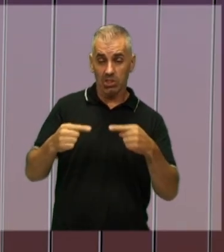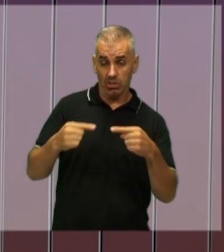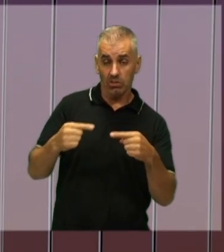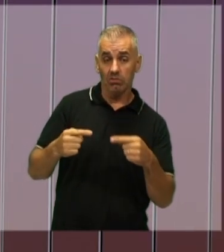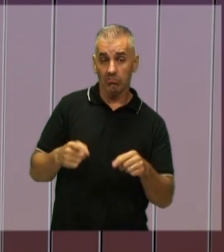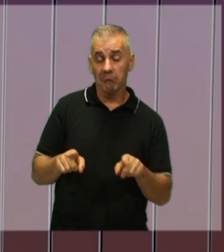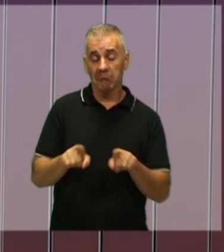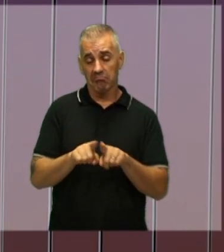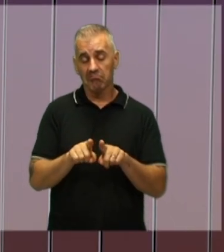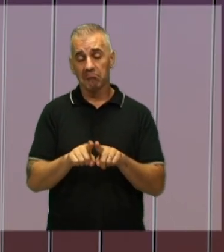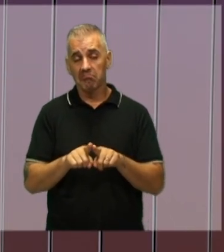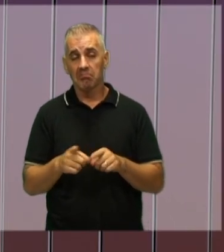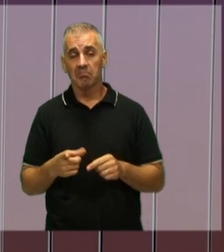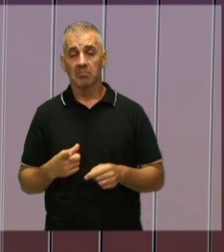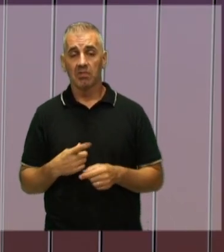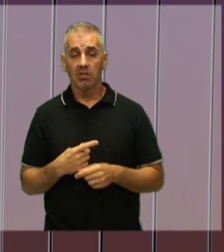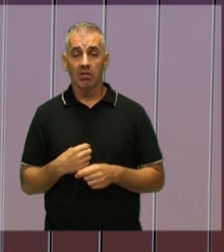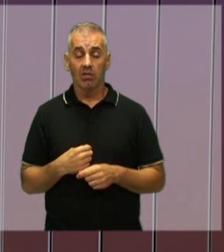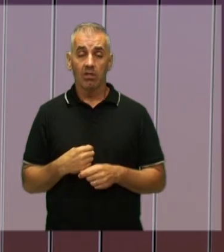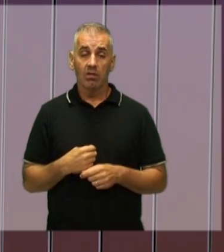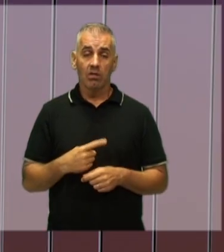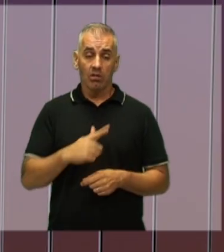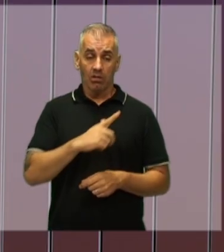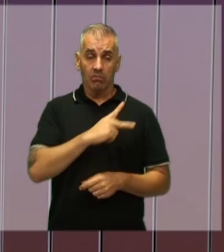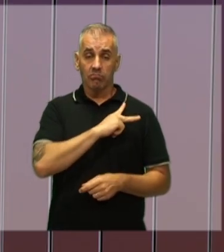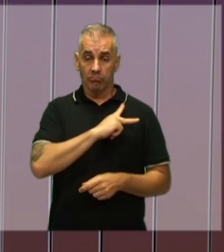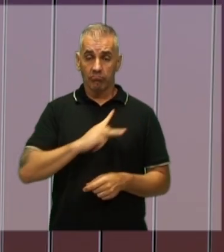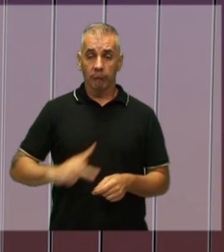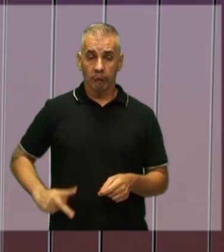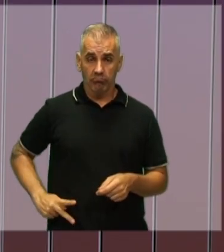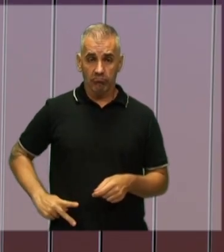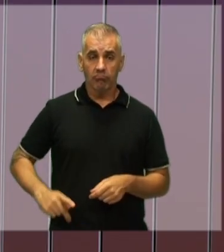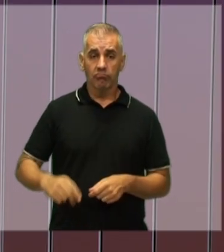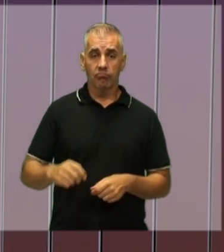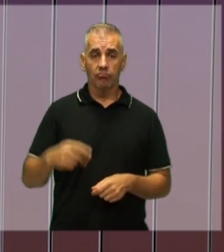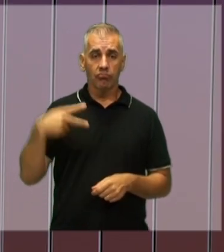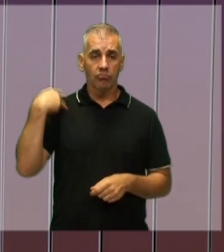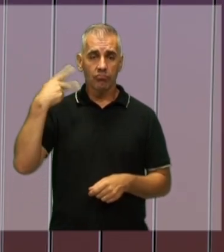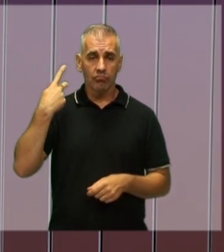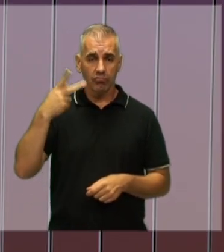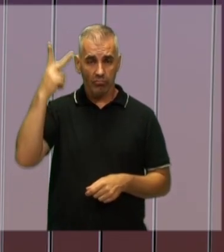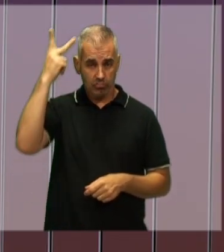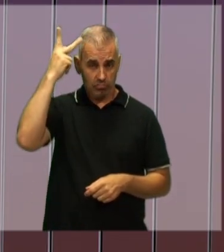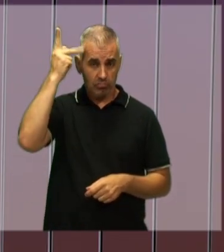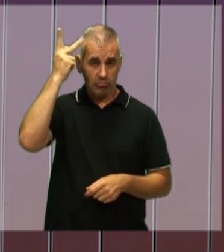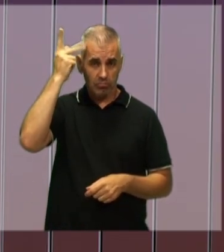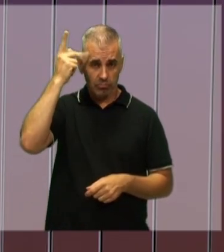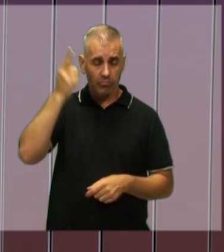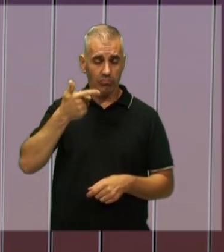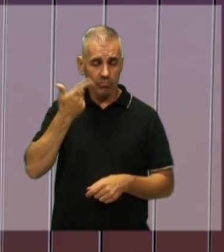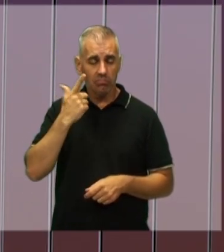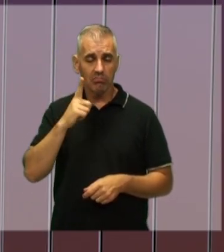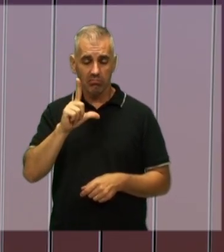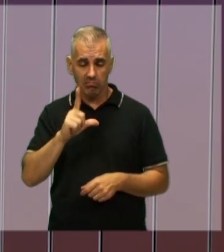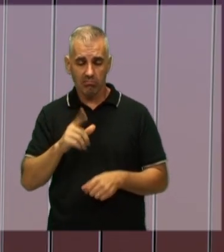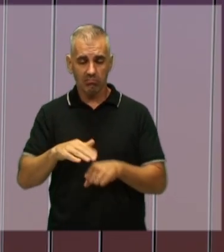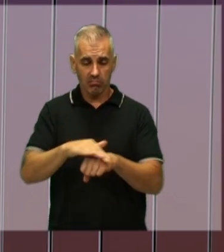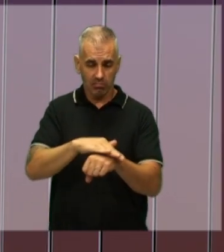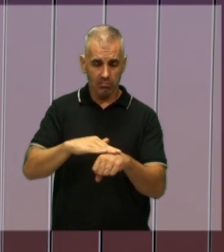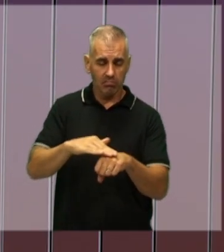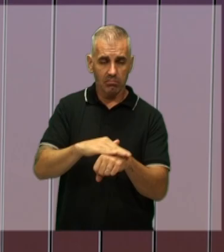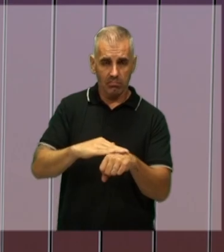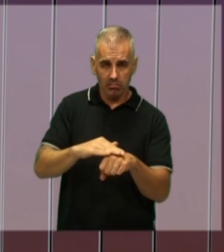o presidente da casa, o Fernando, tem sido também um excelente presidente, está conseguindo articular bem, né, na